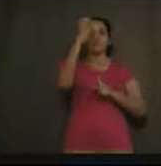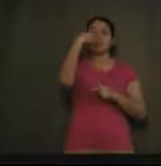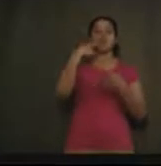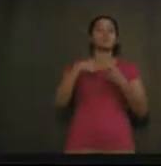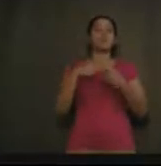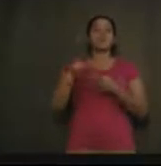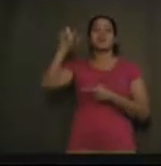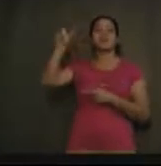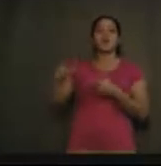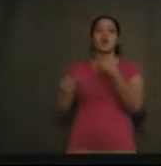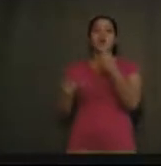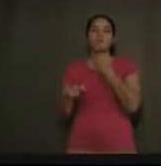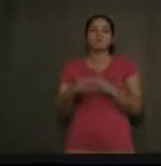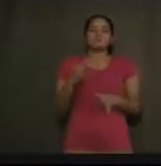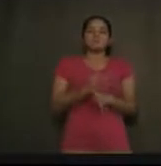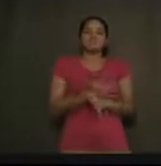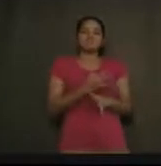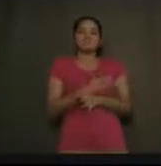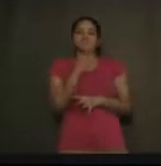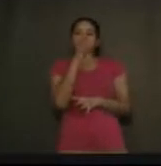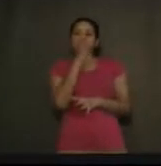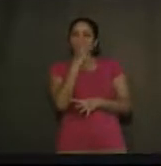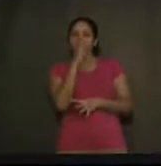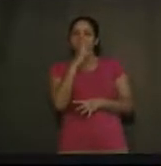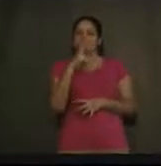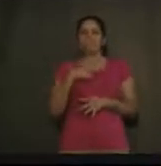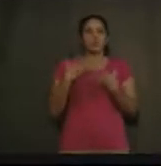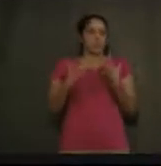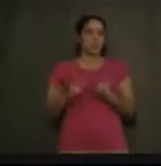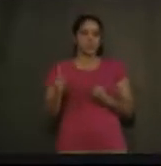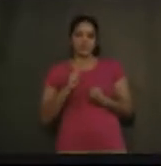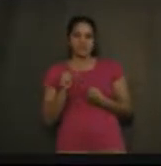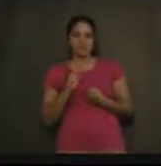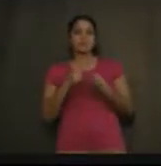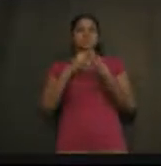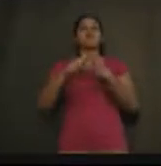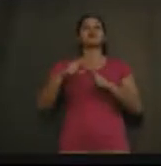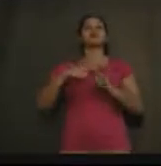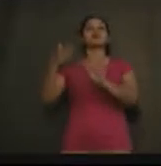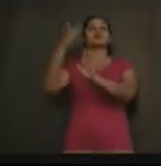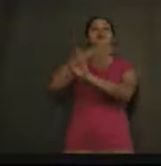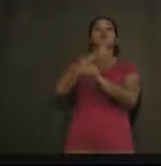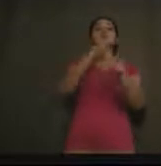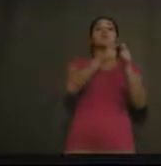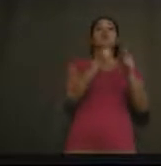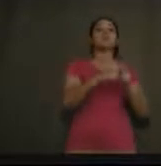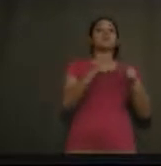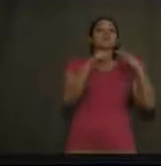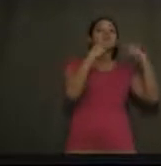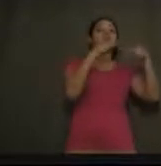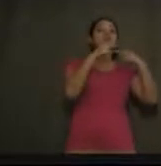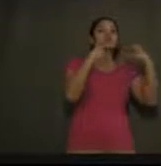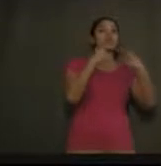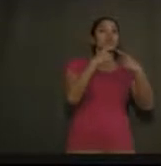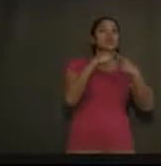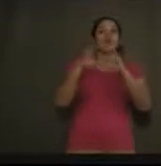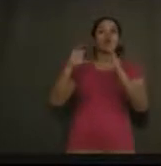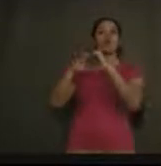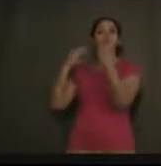também. Mas um problema político é que a comunidade científica sueca preferiu ficar do lado do